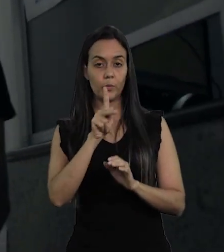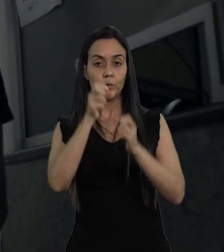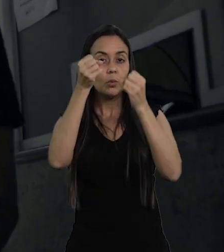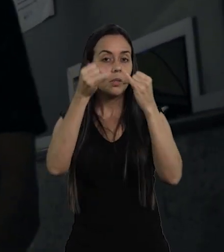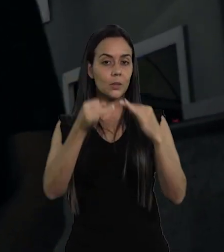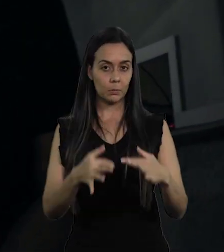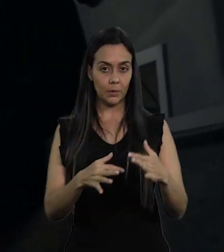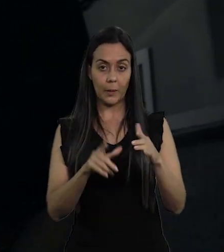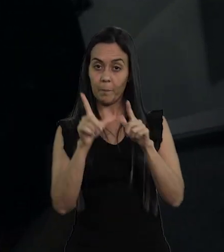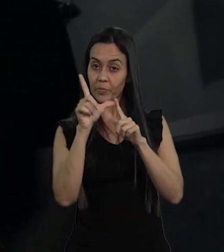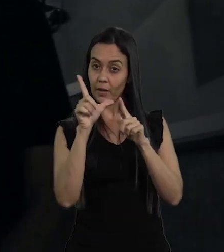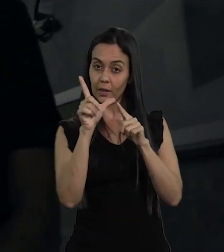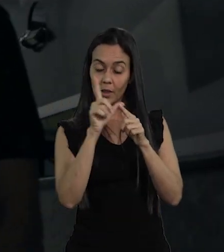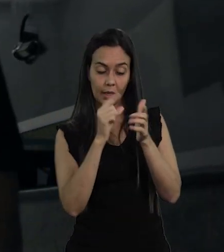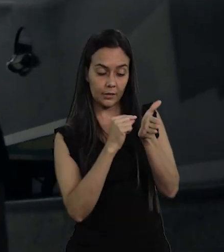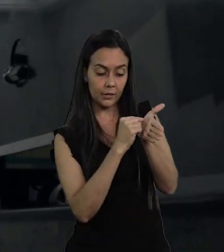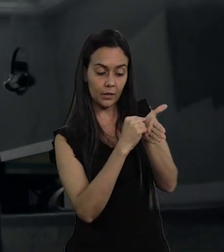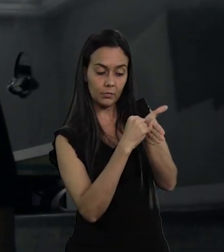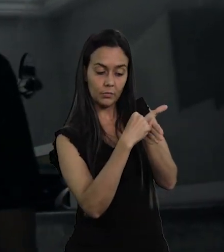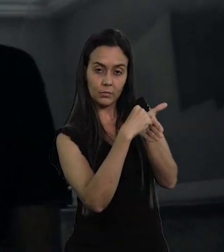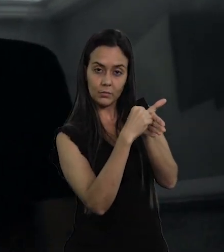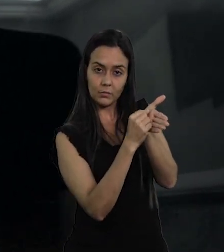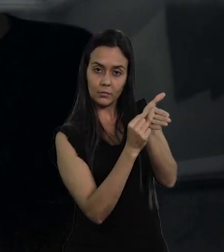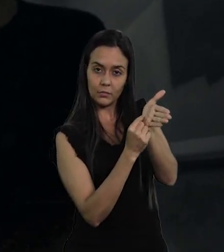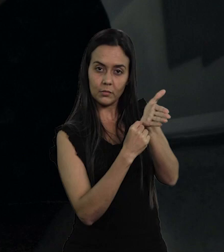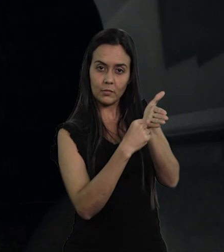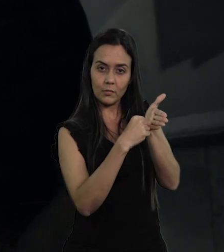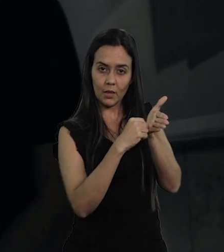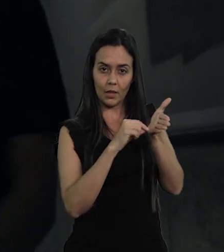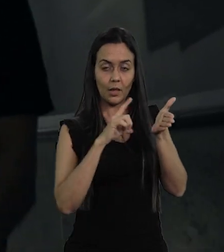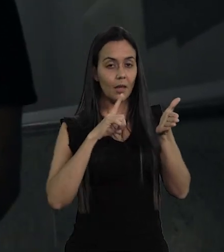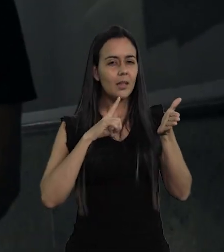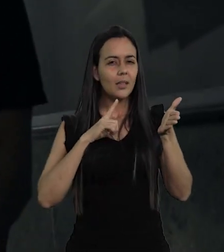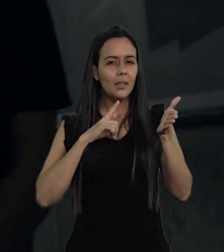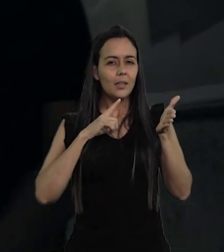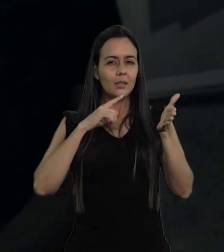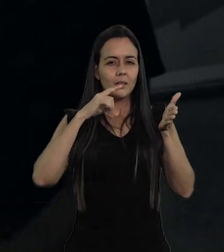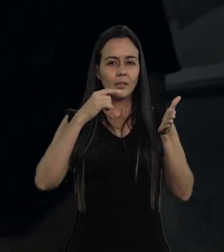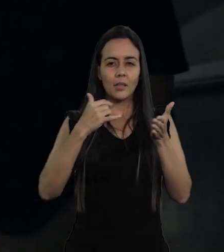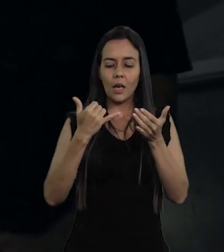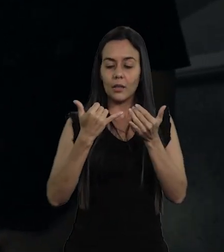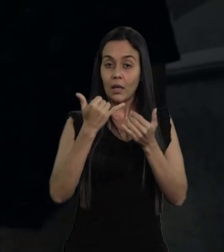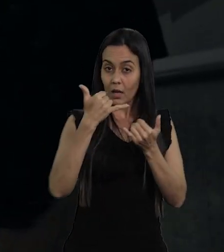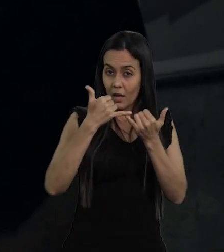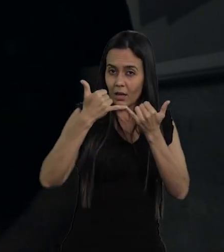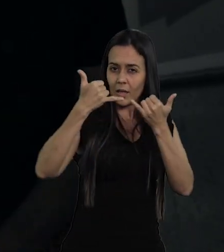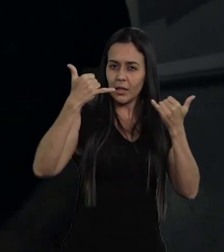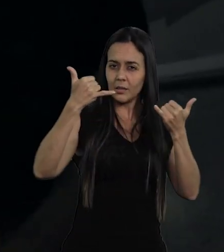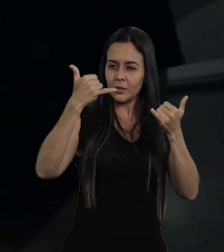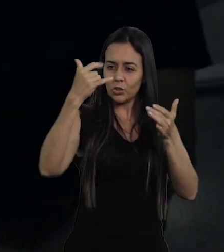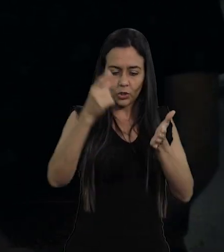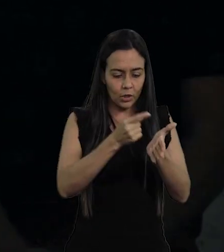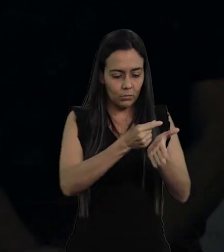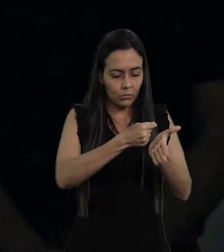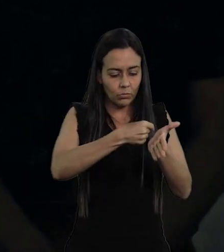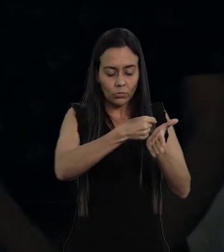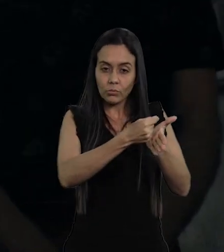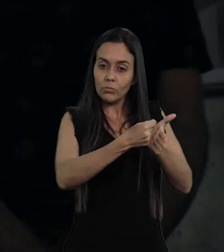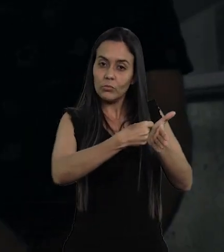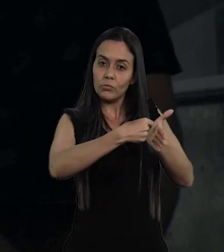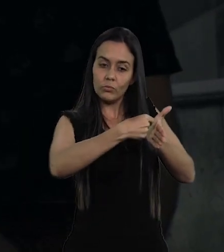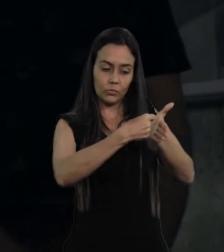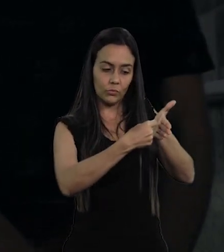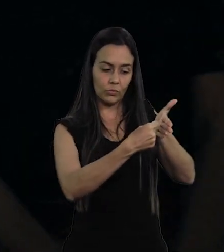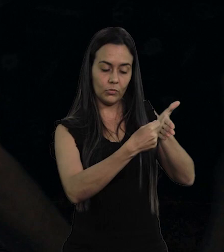ela está diluída dentro de uma energia tão íntima, tão própria da pessoa que escreveu, que ela